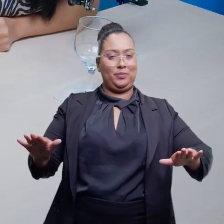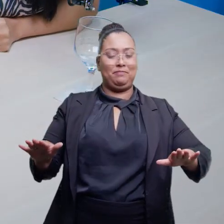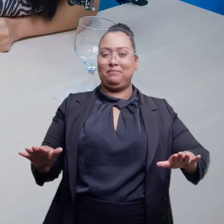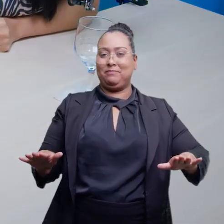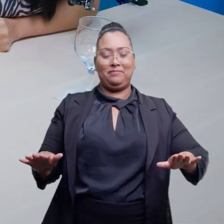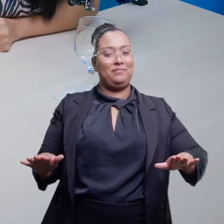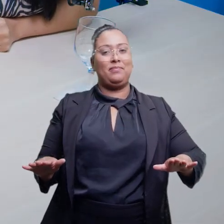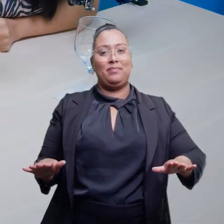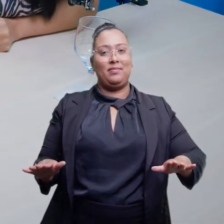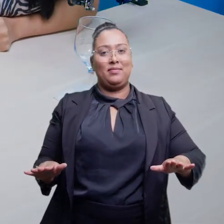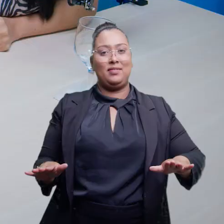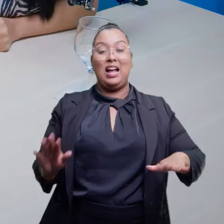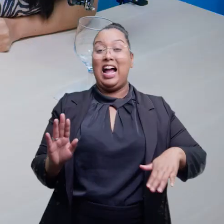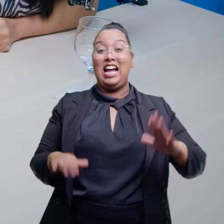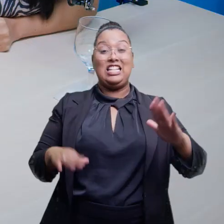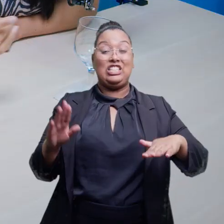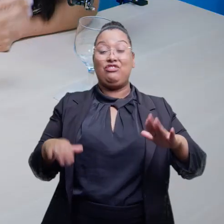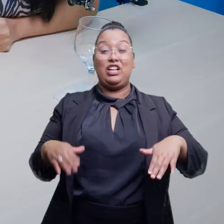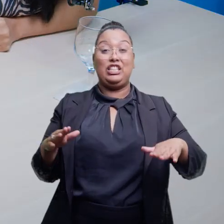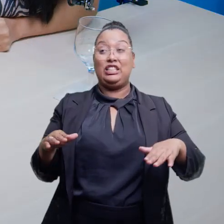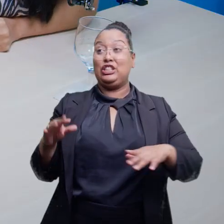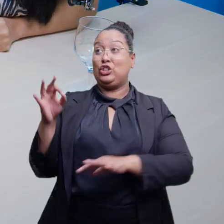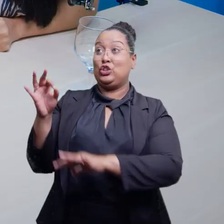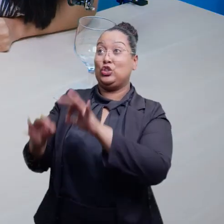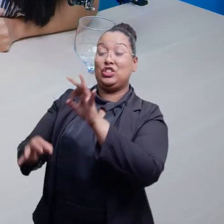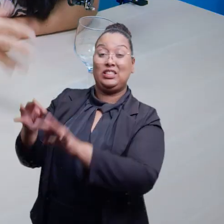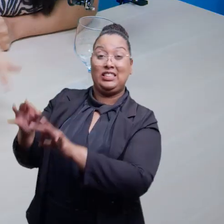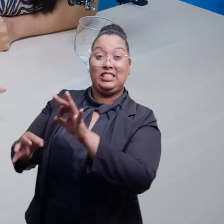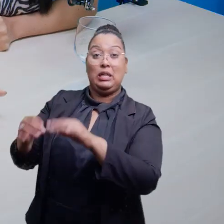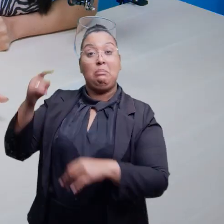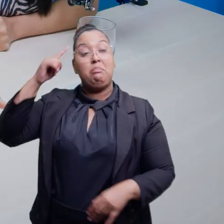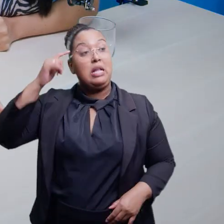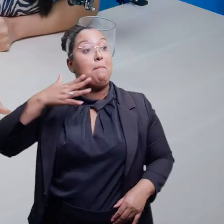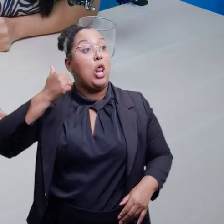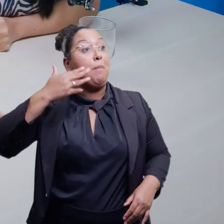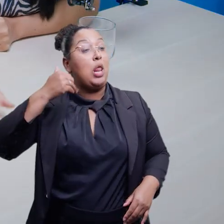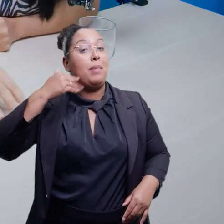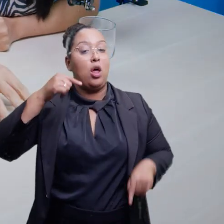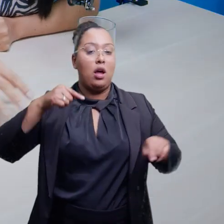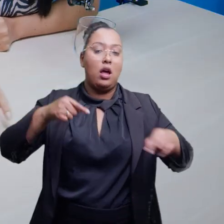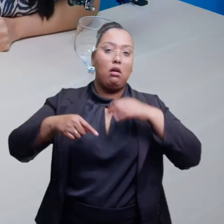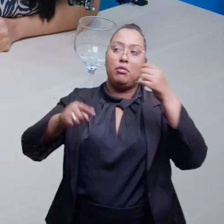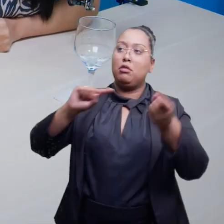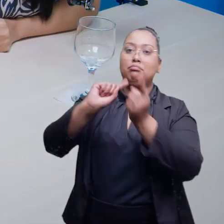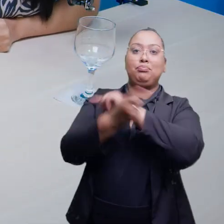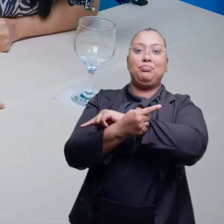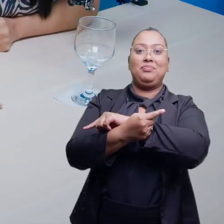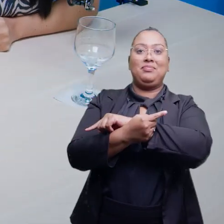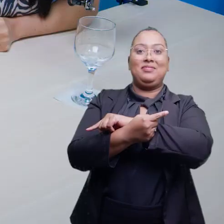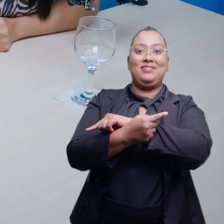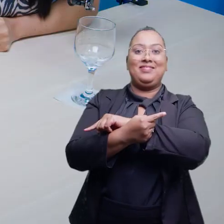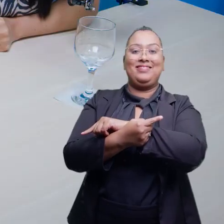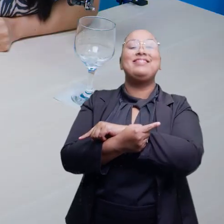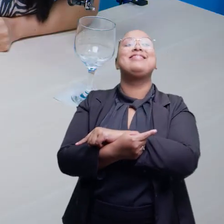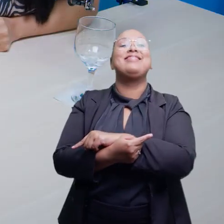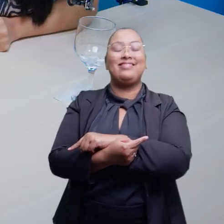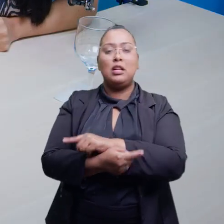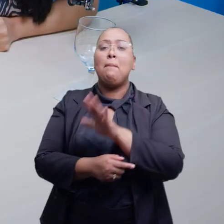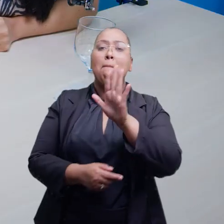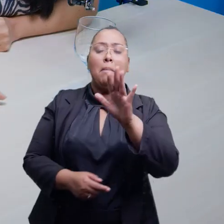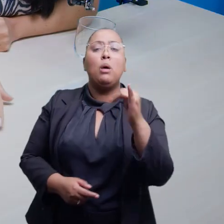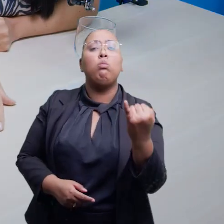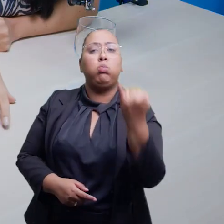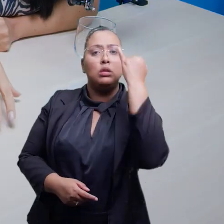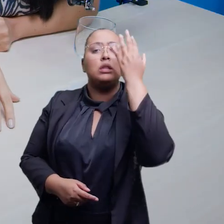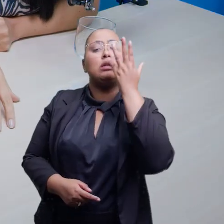de frente com o que o sistema de justiça entenderia que seria melhor para aquela criança. E é importante que aquele